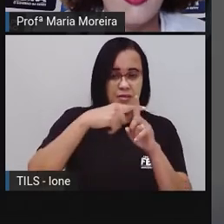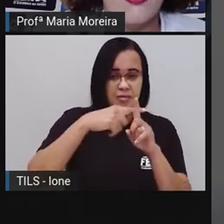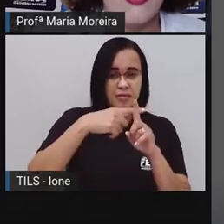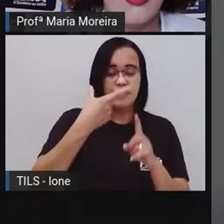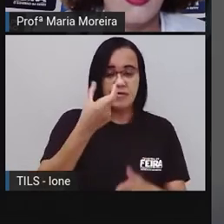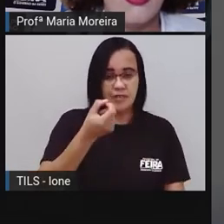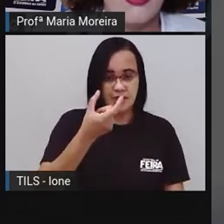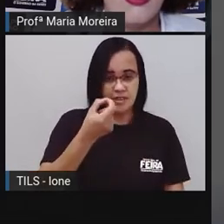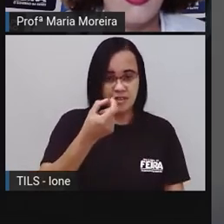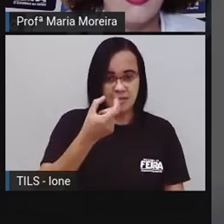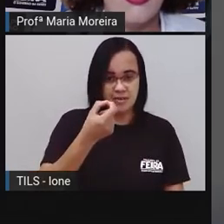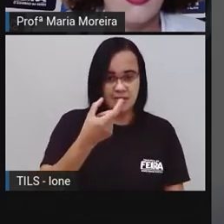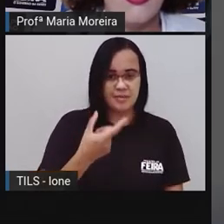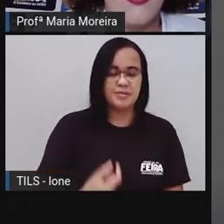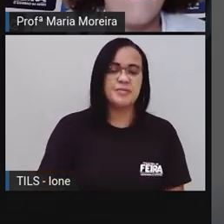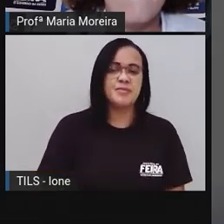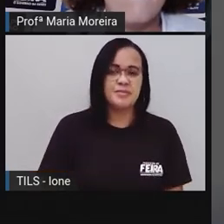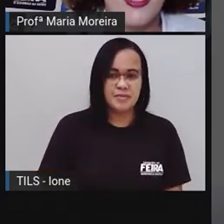ó,